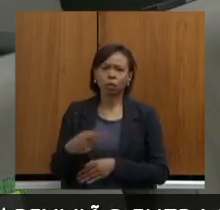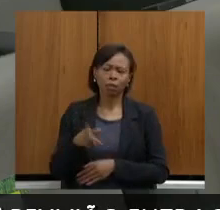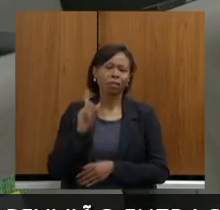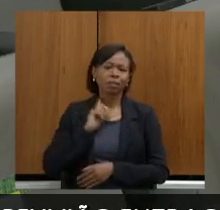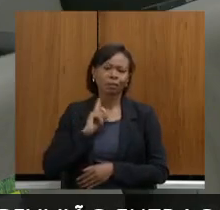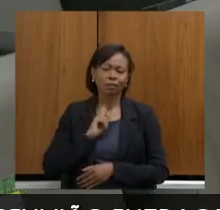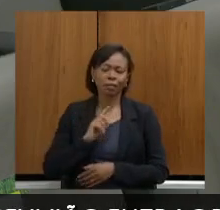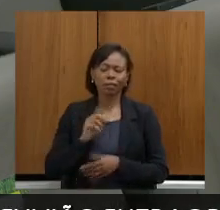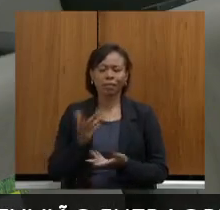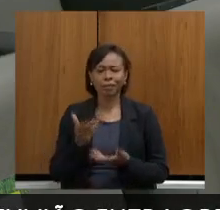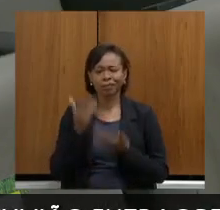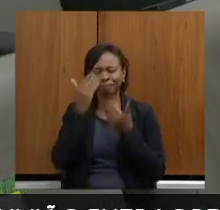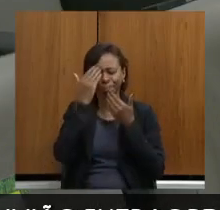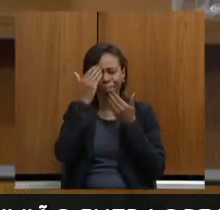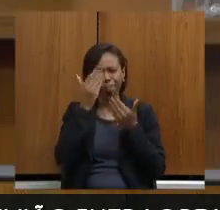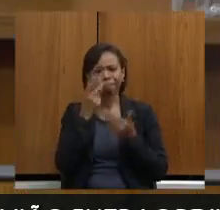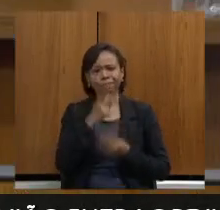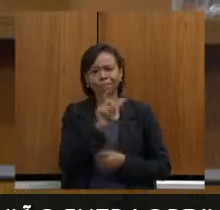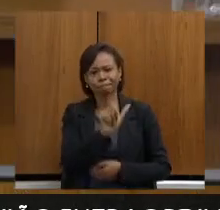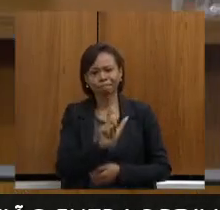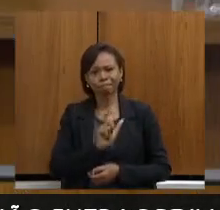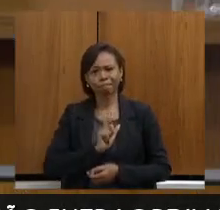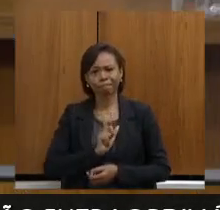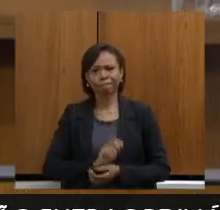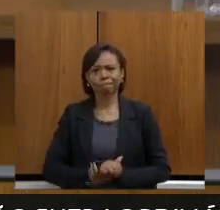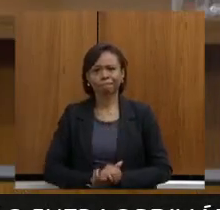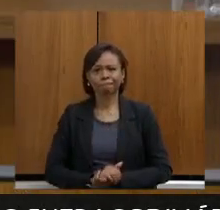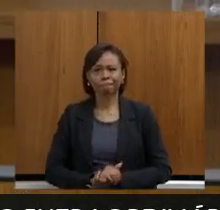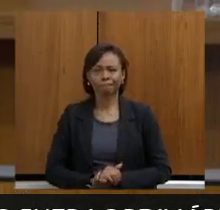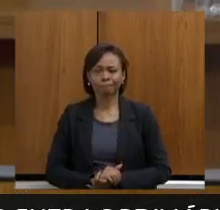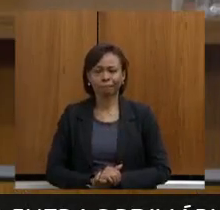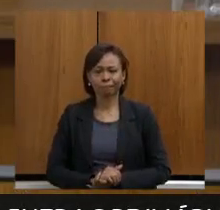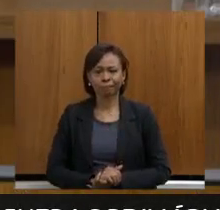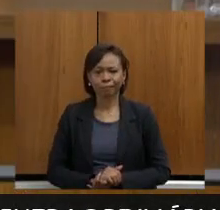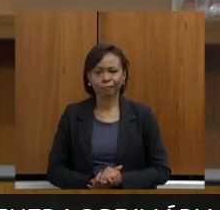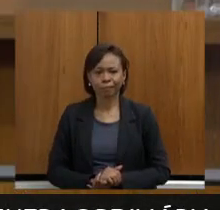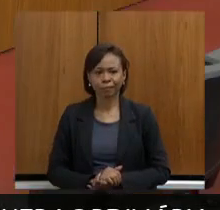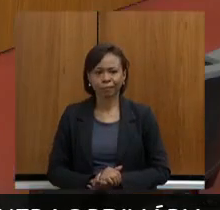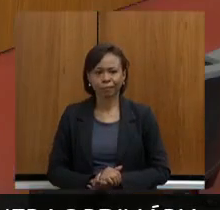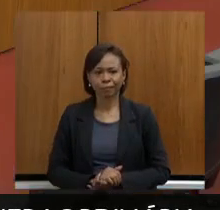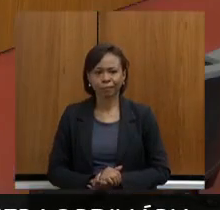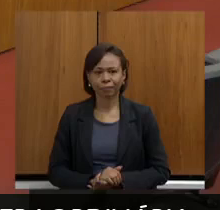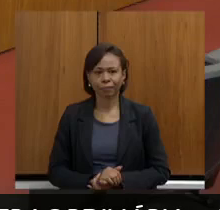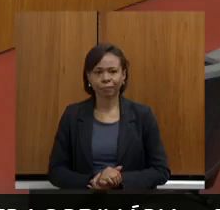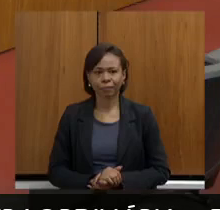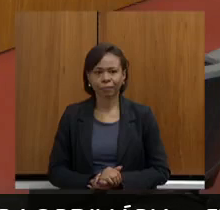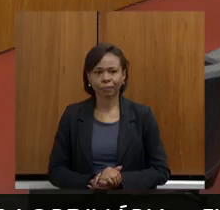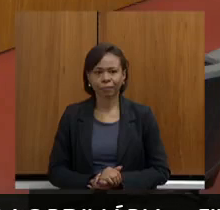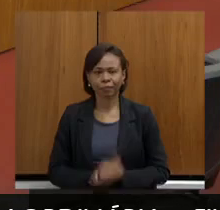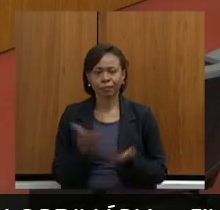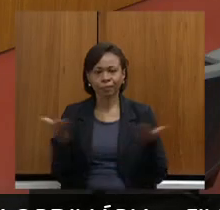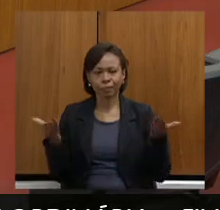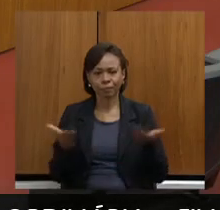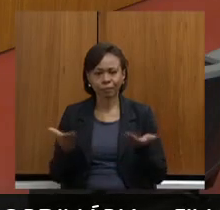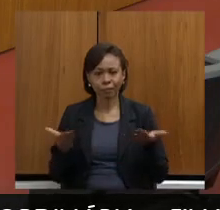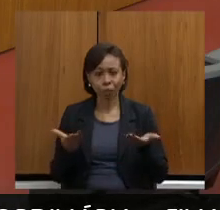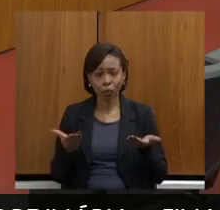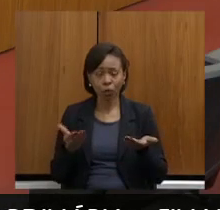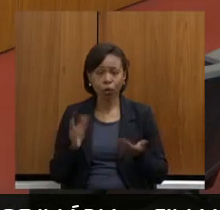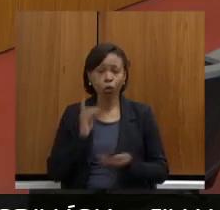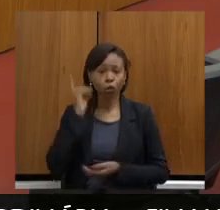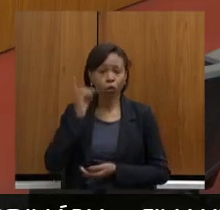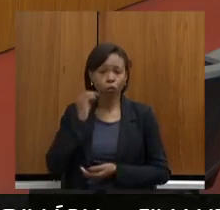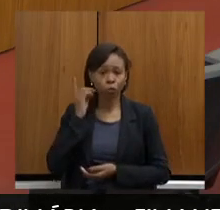não mais agradecer aqui essas palavras muito obrigada de fofa palavra e com a palavra o deputado